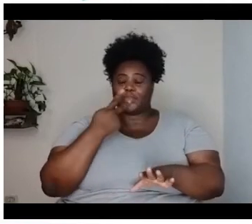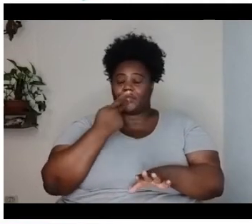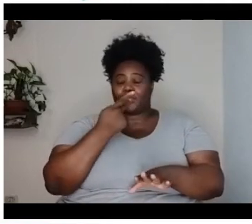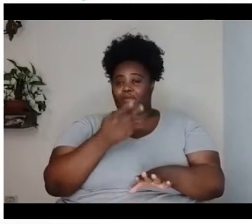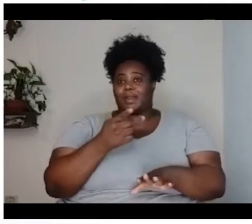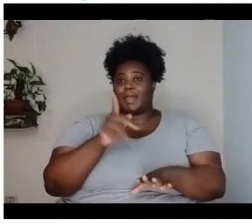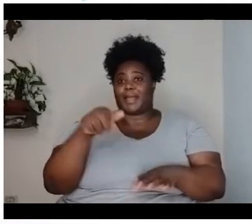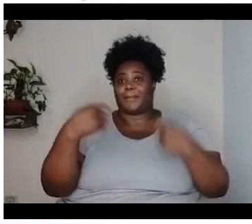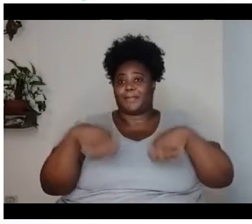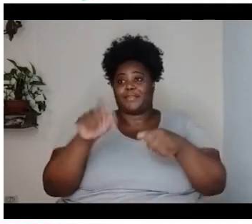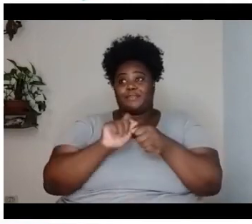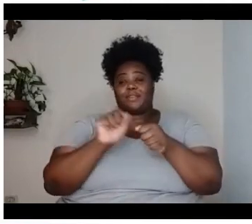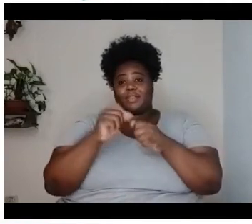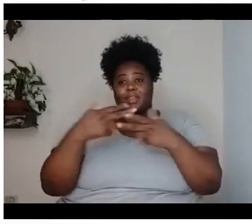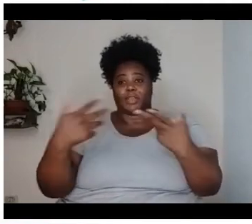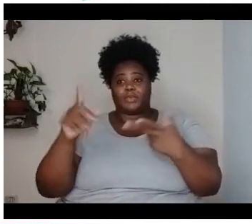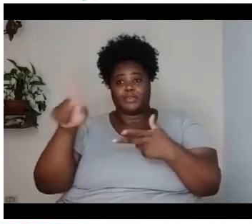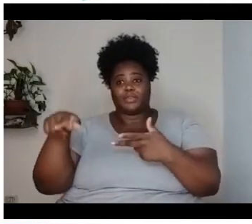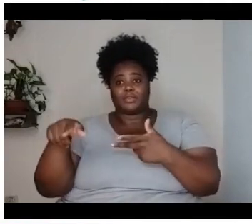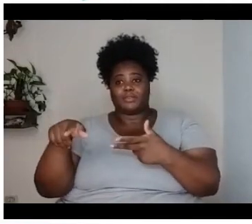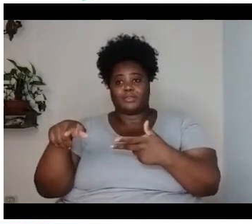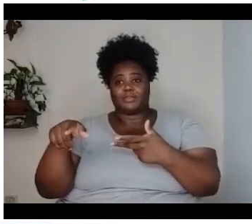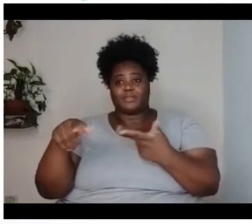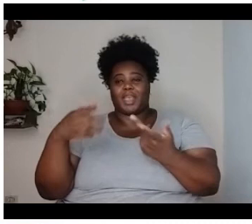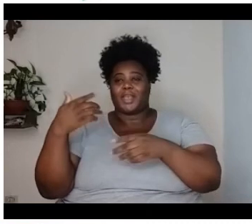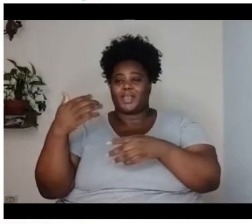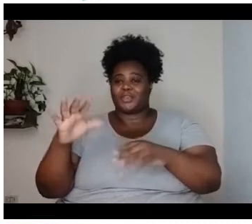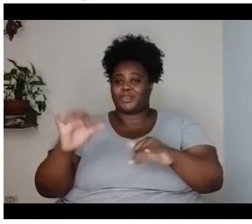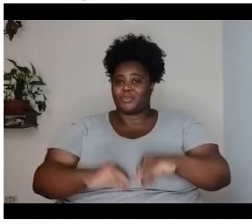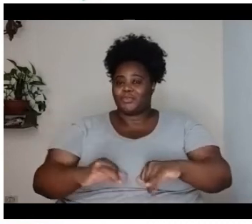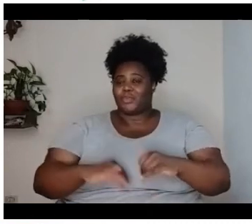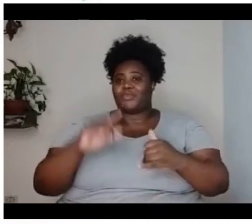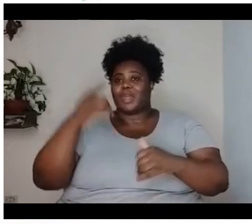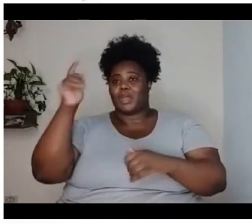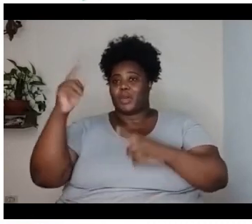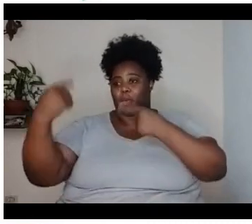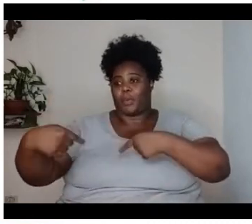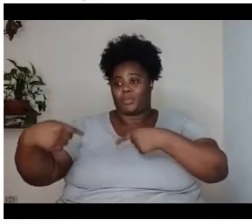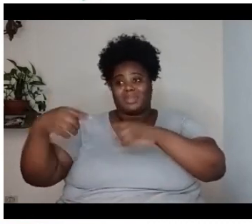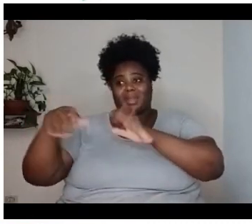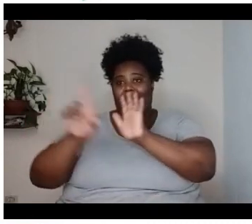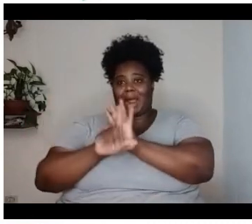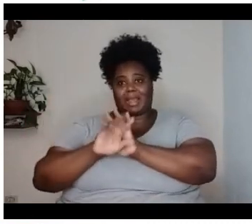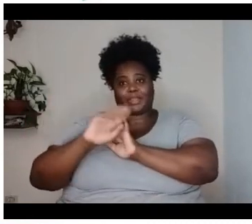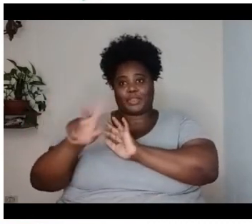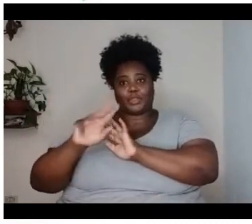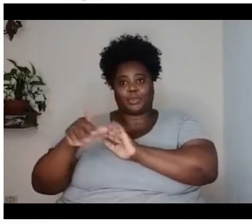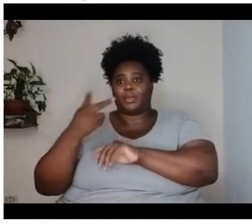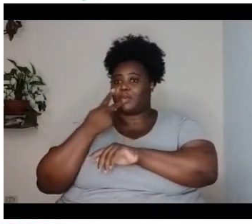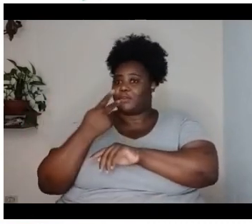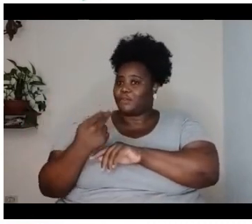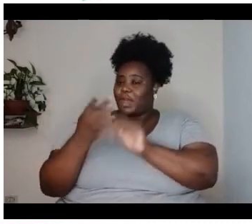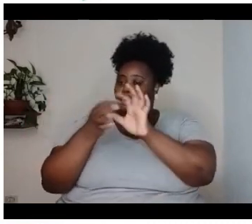que fazer coisas que vá ferir ou que vá contra a lei. Não é isso. Eu falo